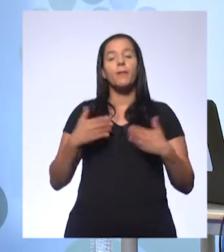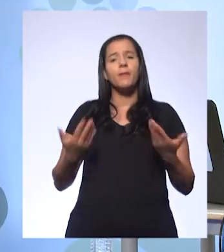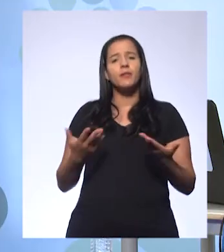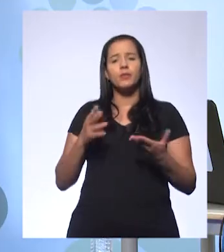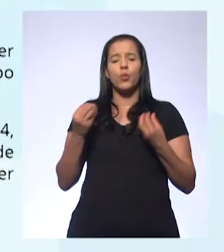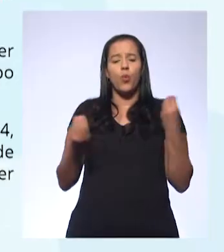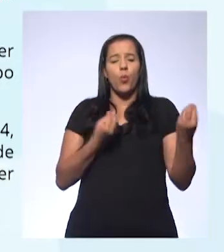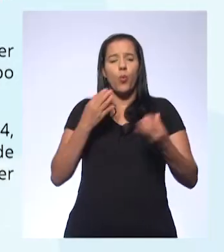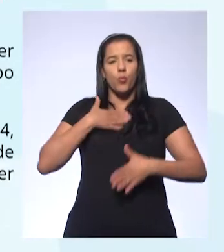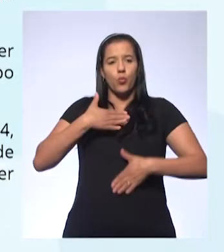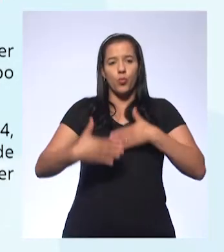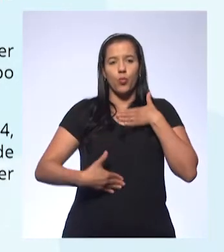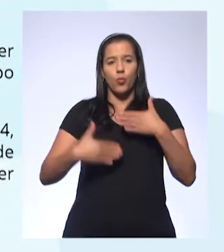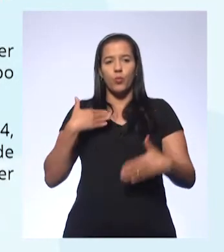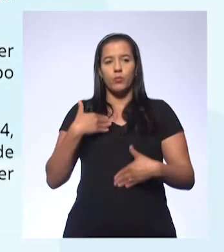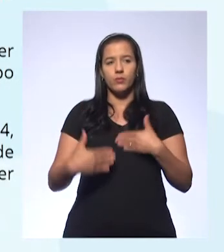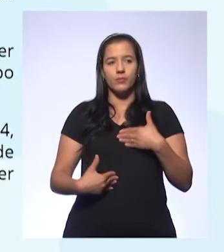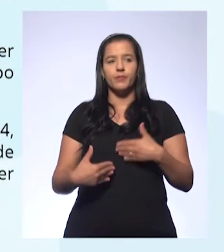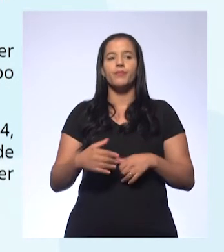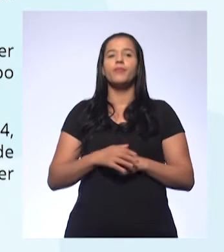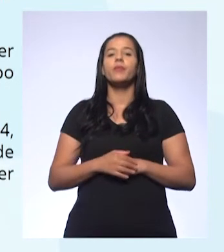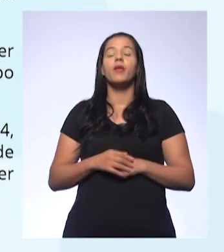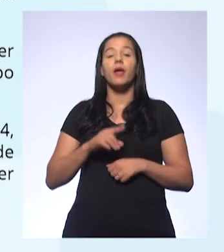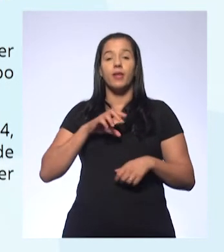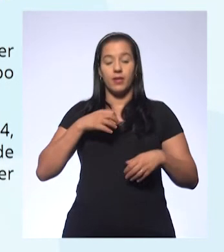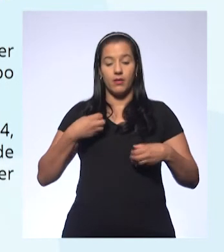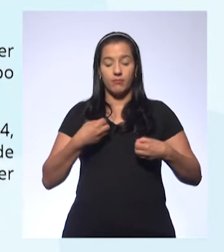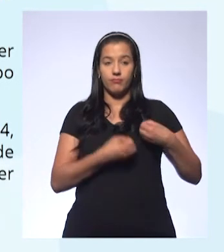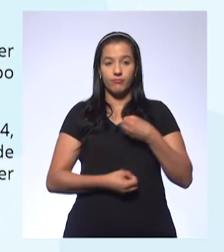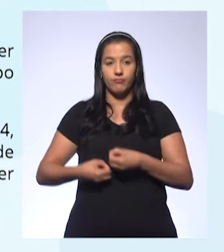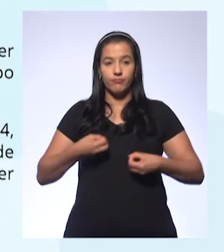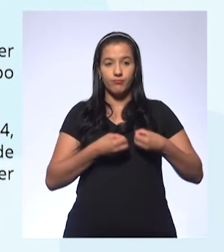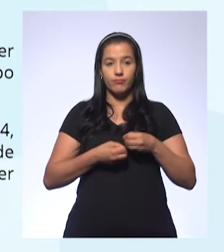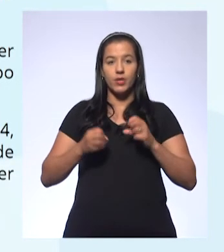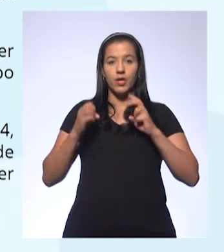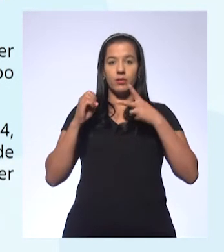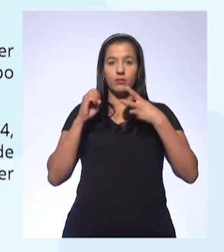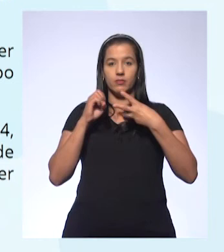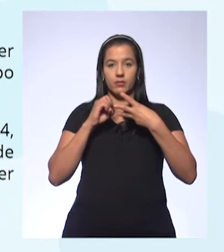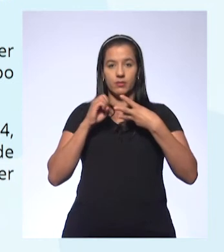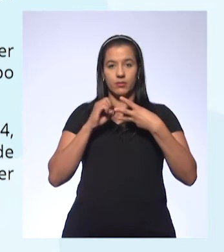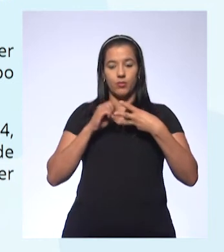o corpo? Entre as células de defesa estão os linfócitos TCD4+,